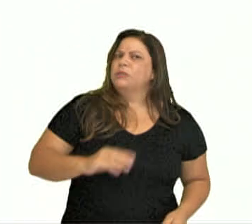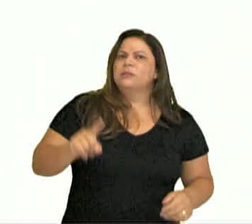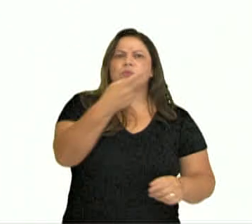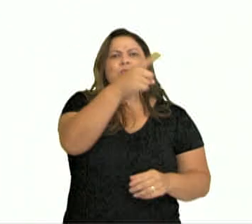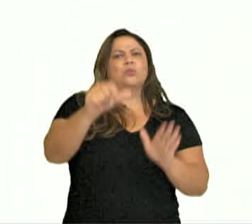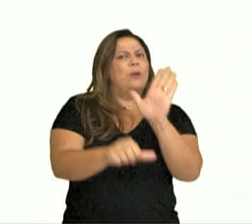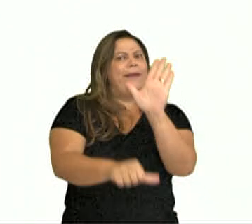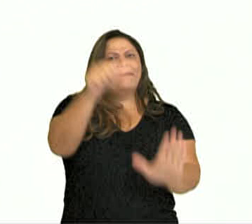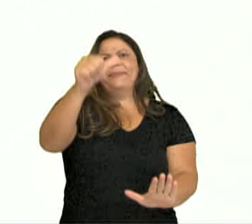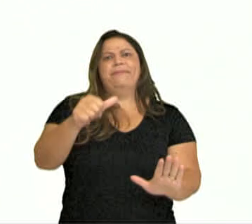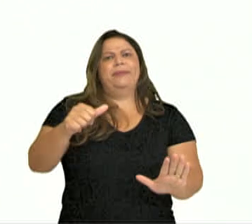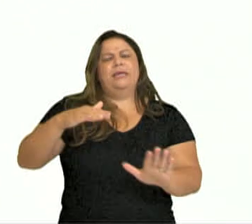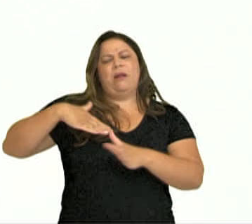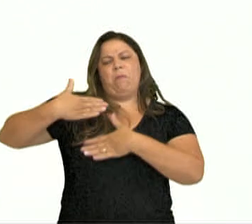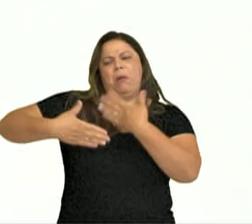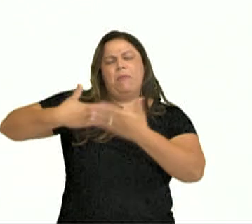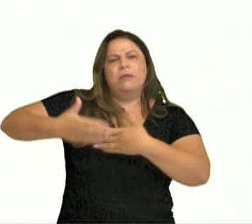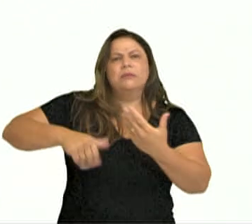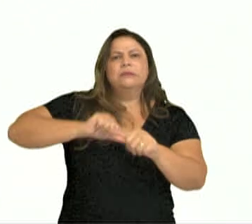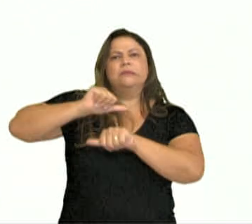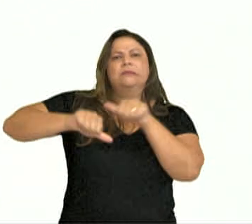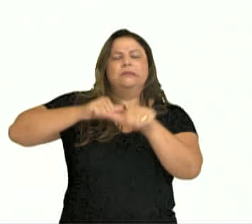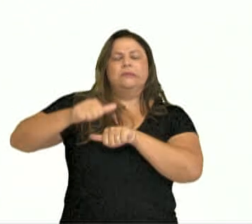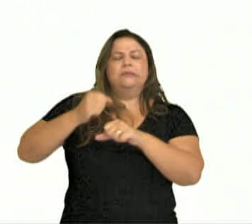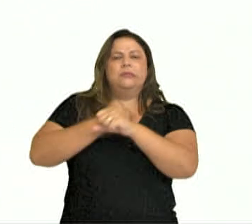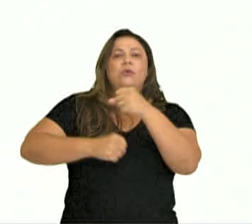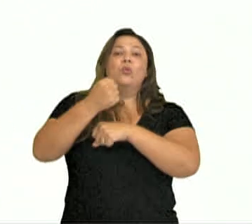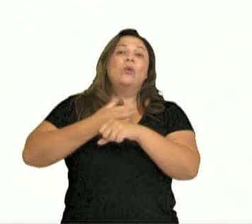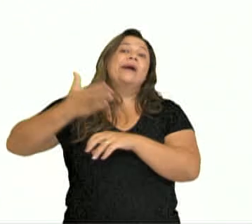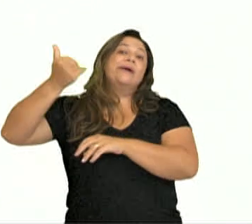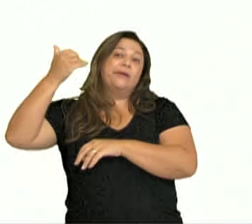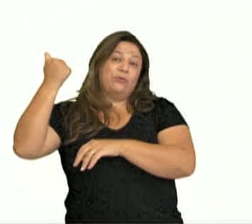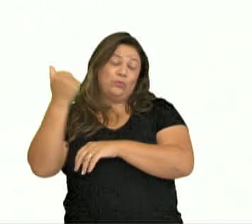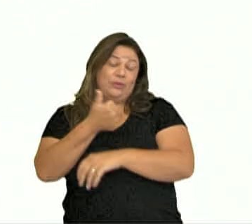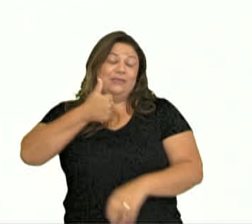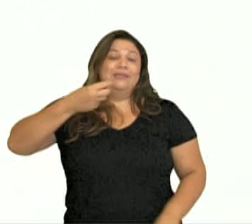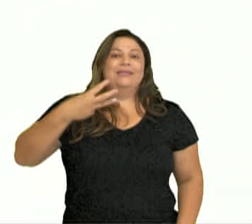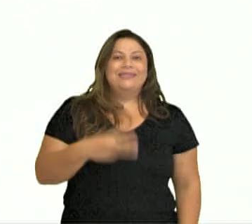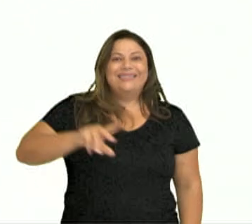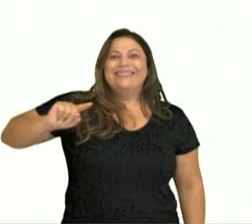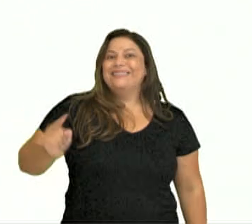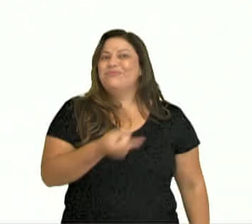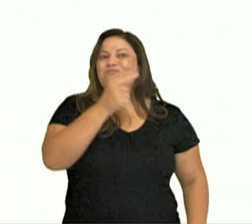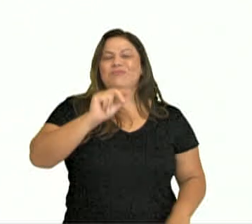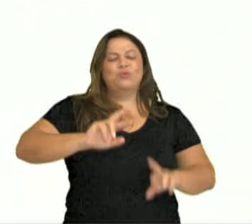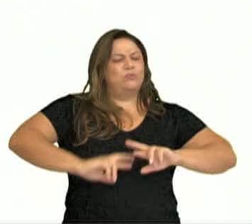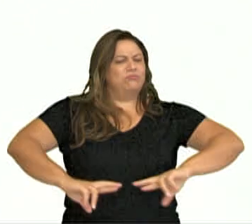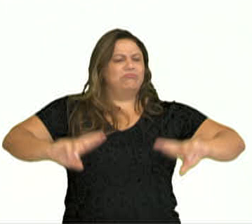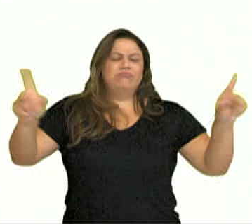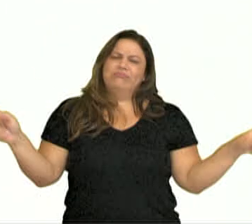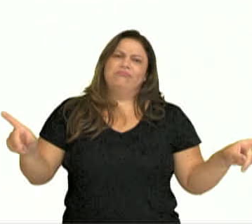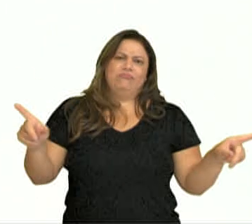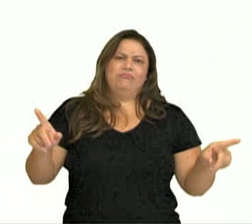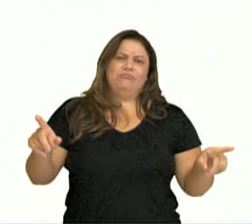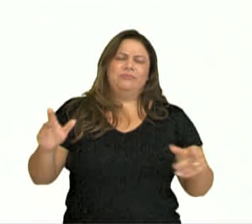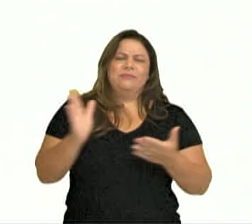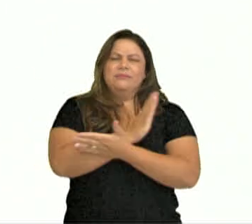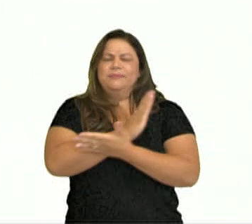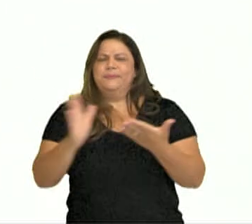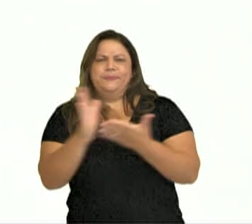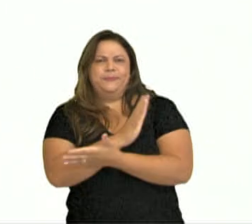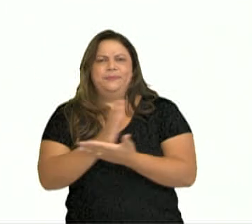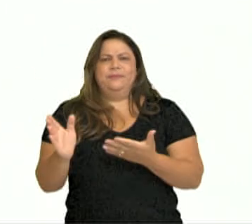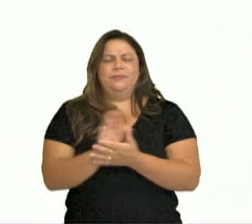primeira. Teve só até final do ano passado quase 13 mil mutações diferentes. Só que algumas mutações acabam que o vírus não fica